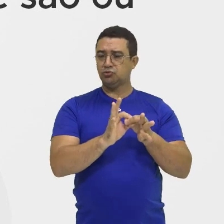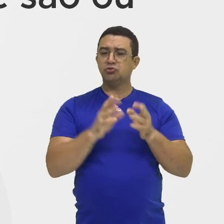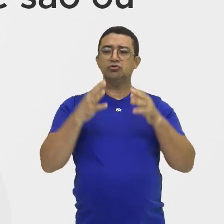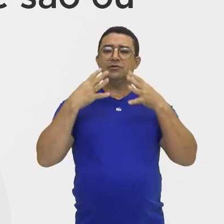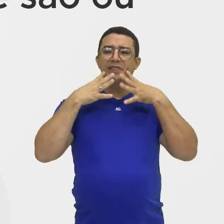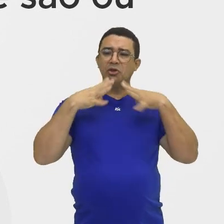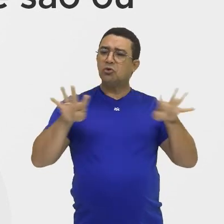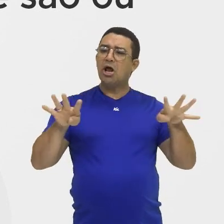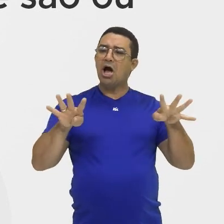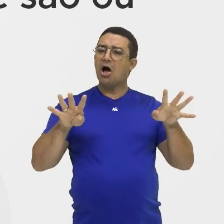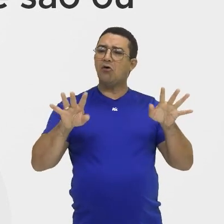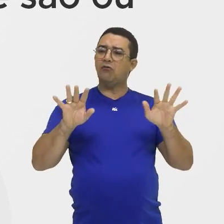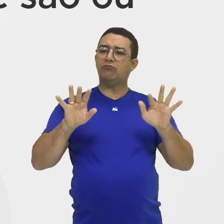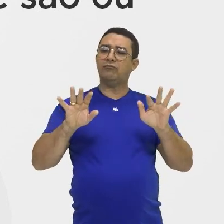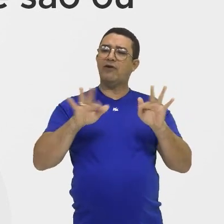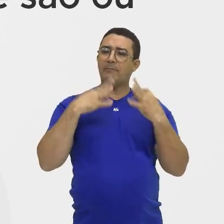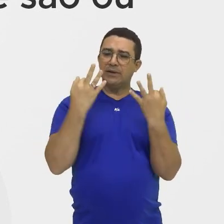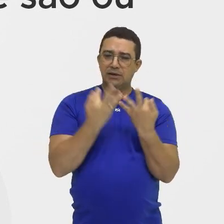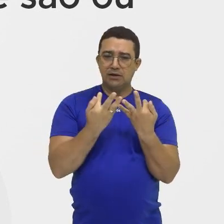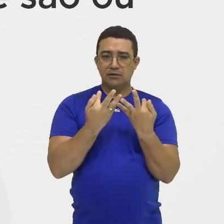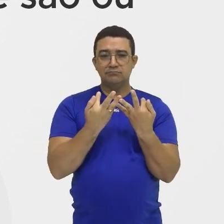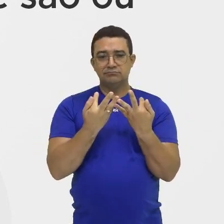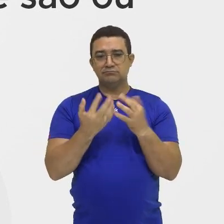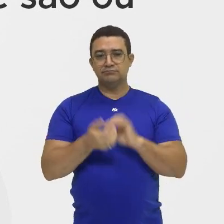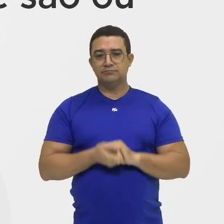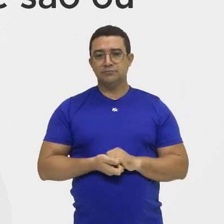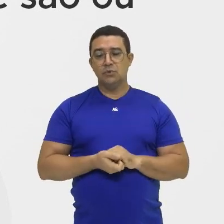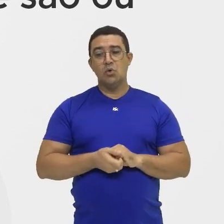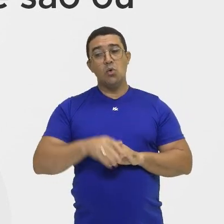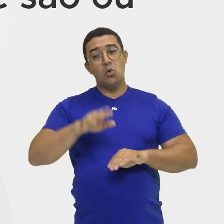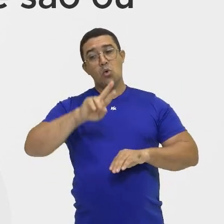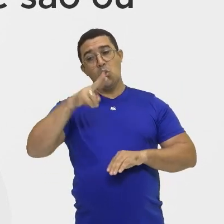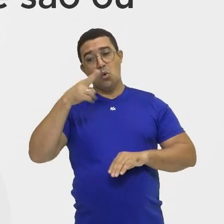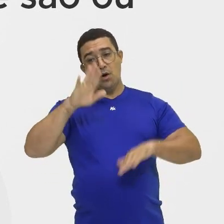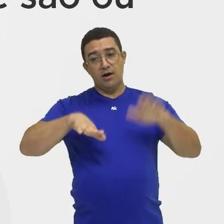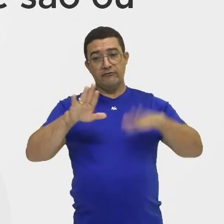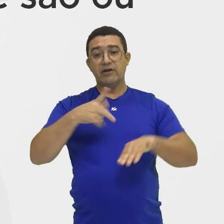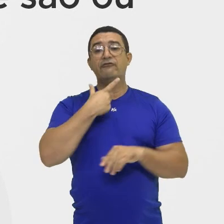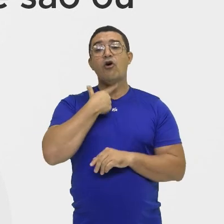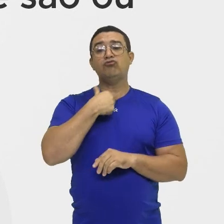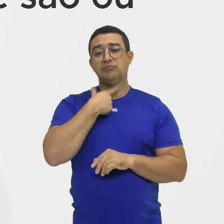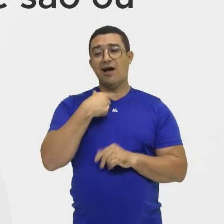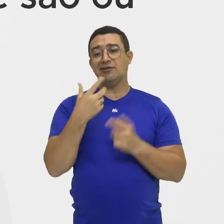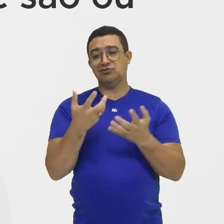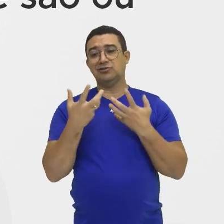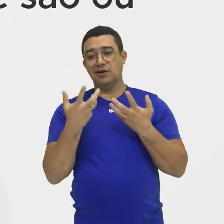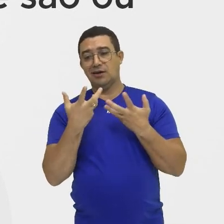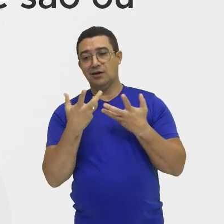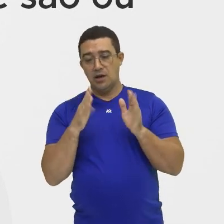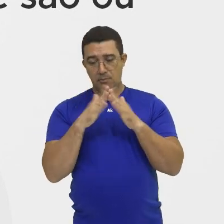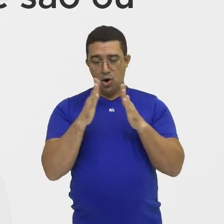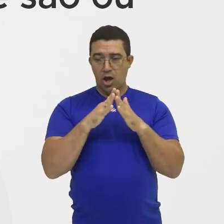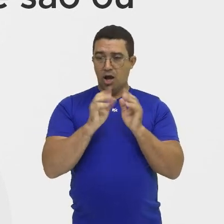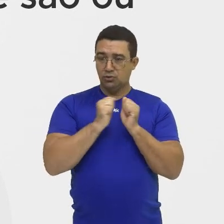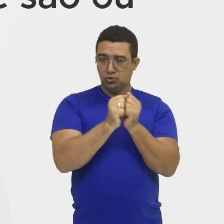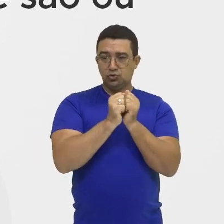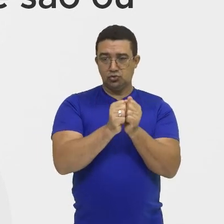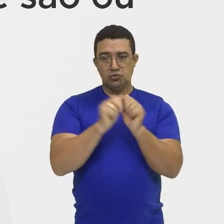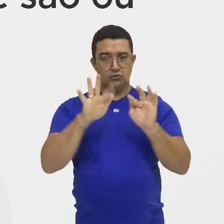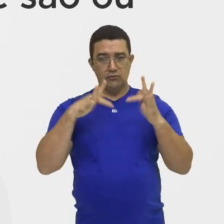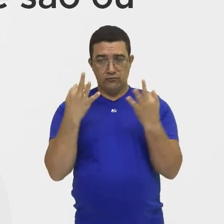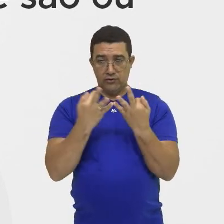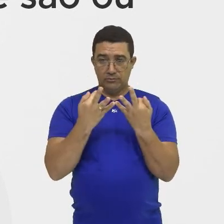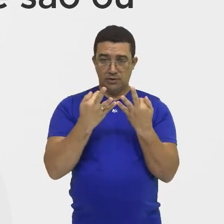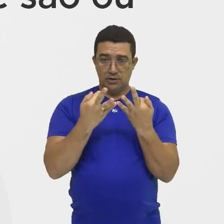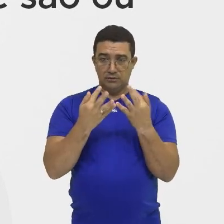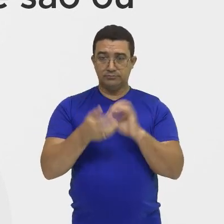por afinidade ou por vontade expressa. Vamos supor que eu deseje, né, que eu considero mesmo